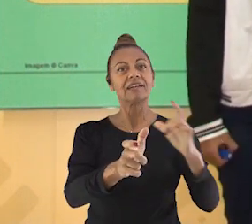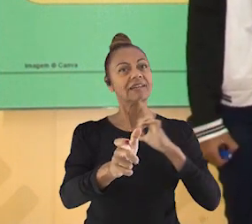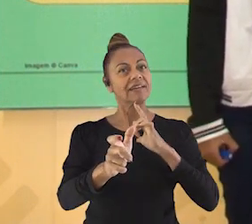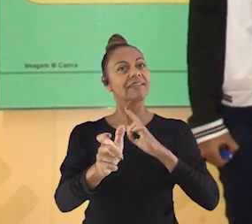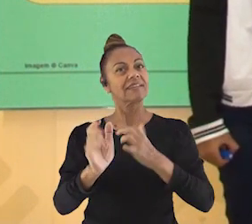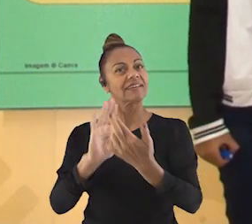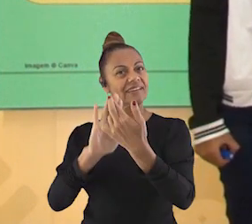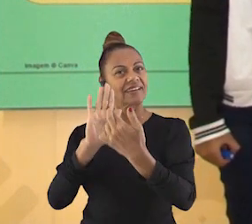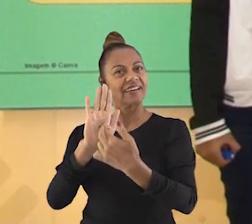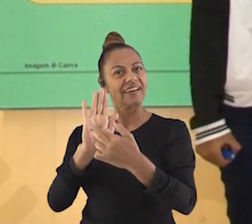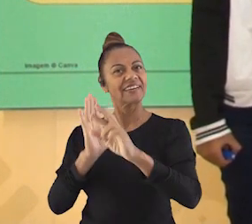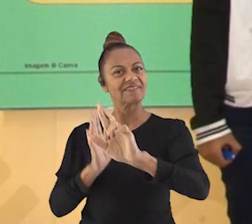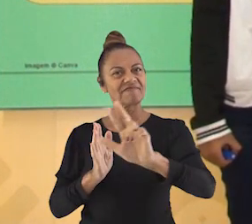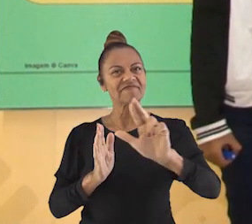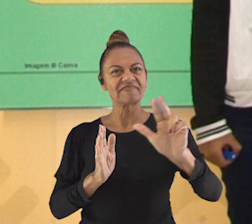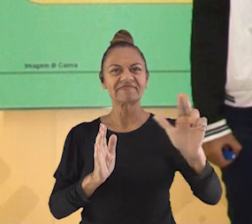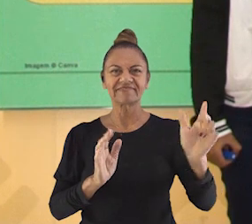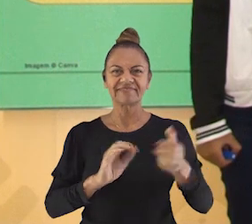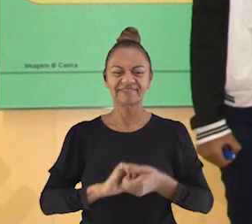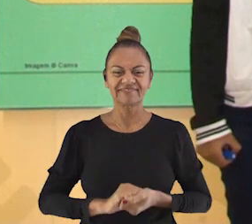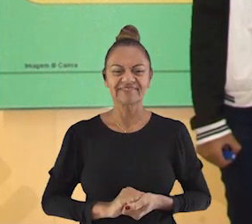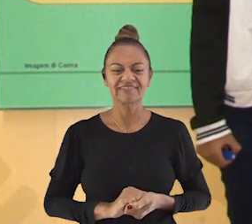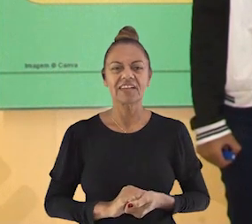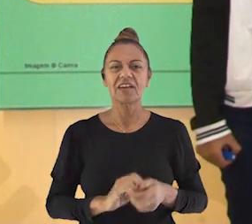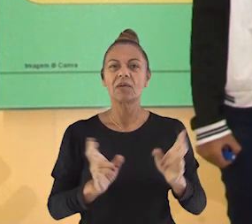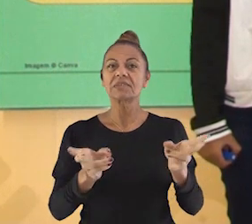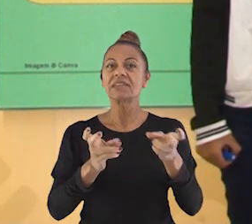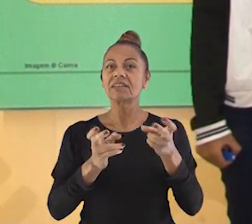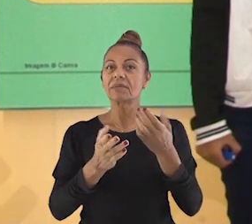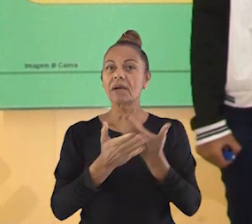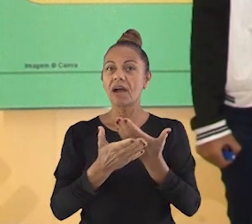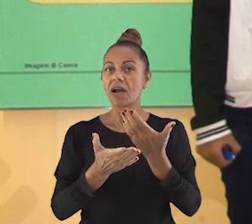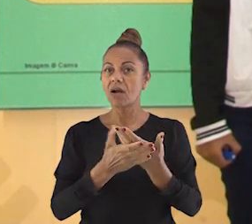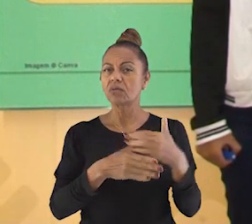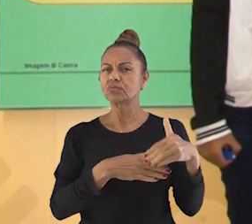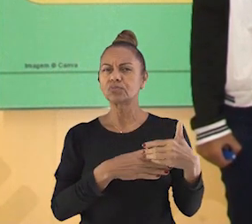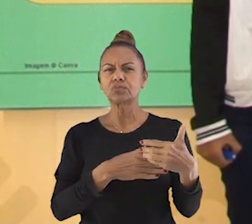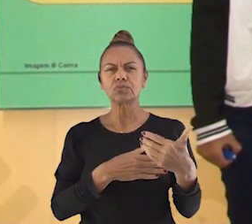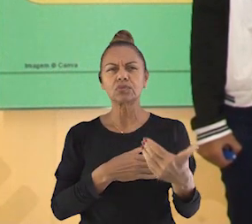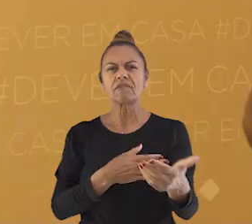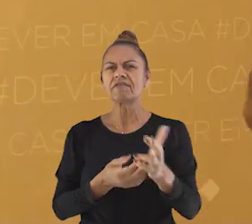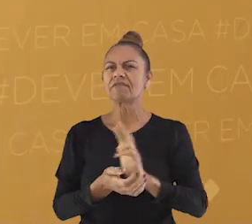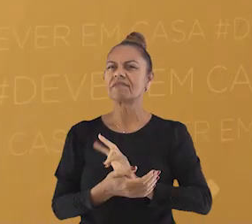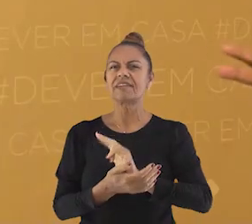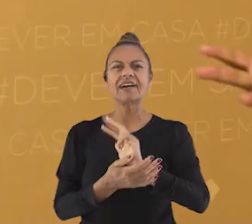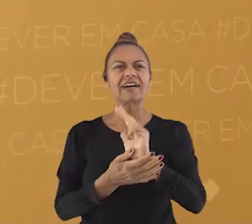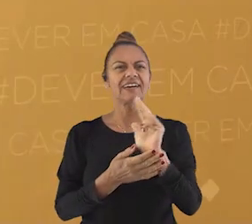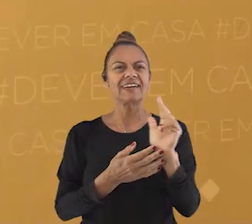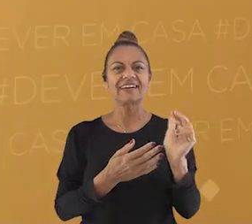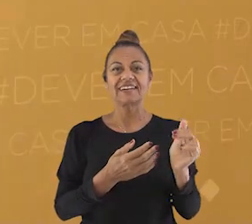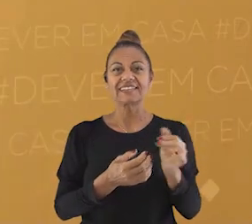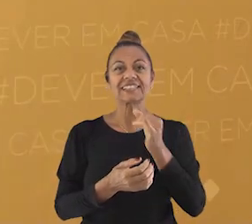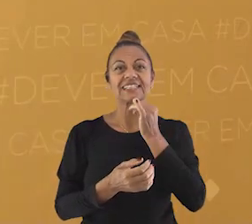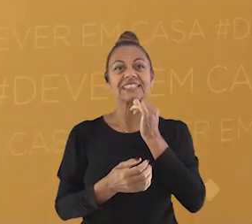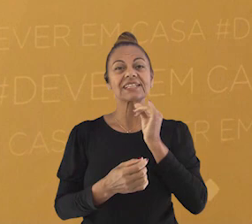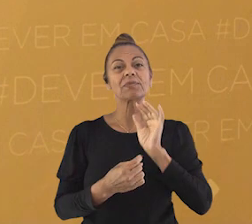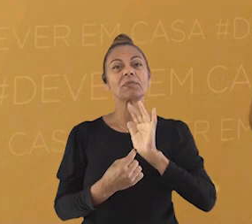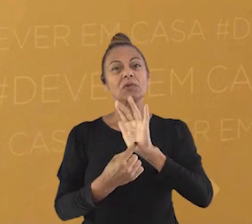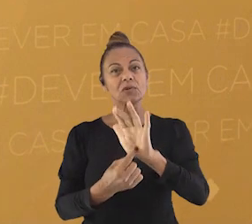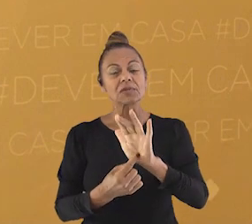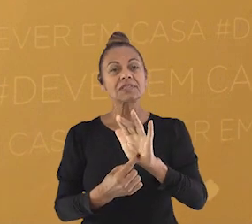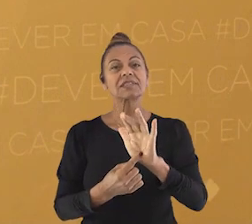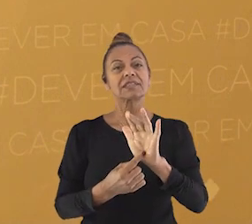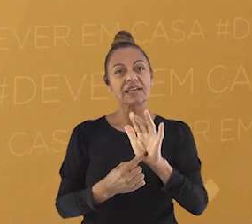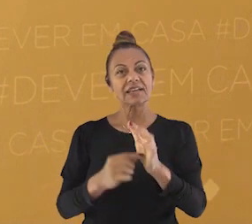regras mudam de acordo com o local, pois lugares diferentes têm regras diferentes. Observamos durante a aula de